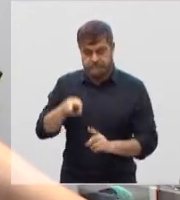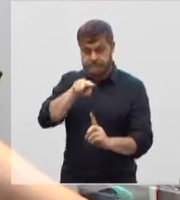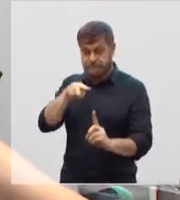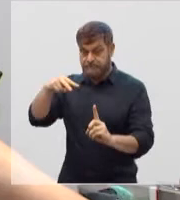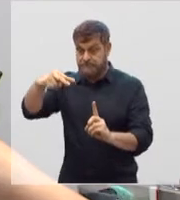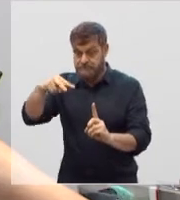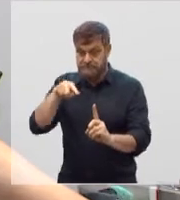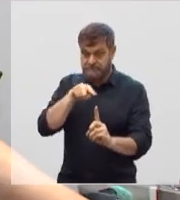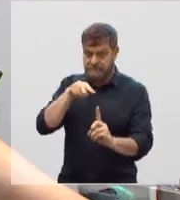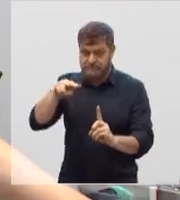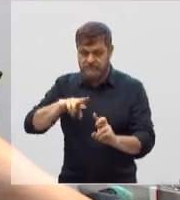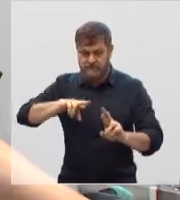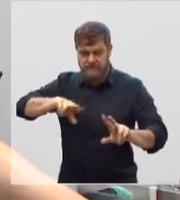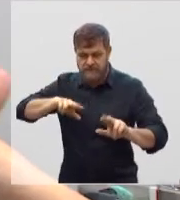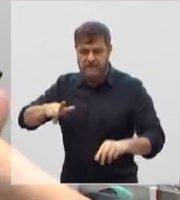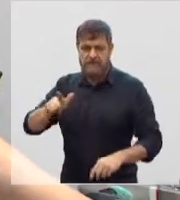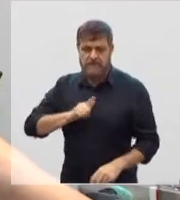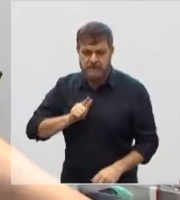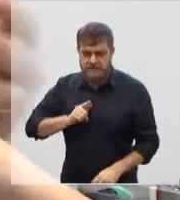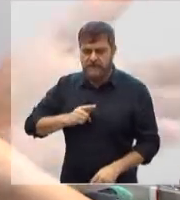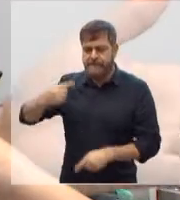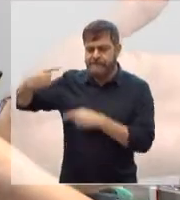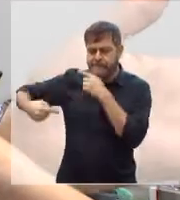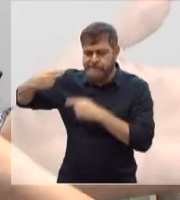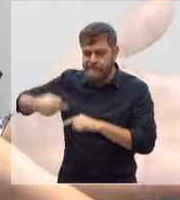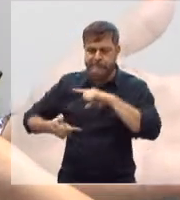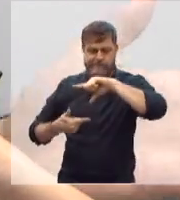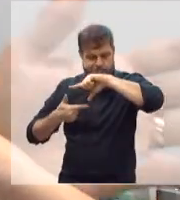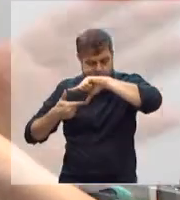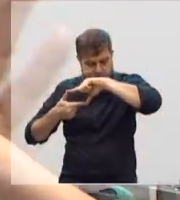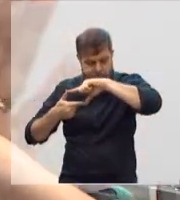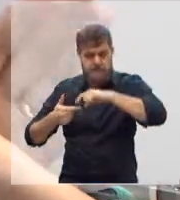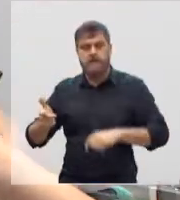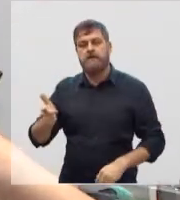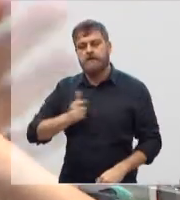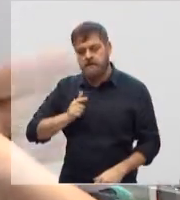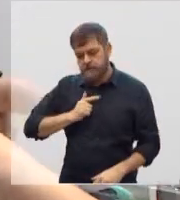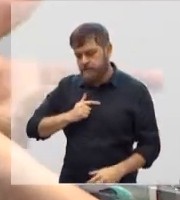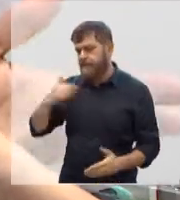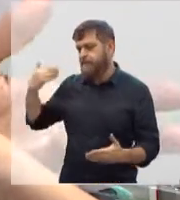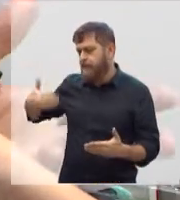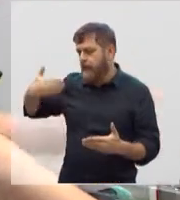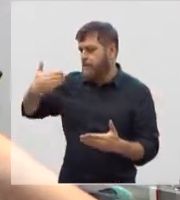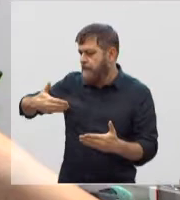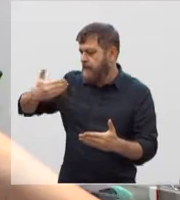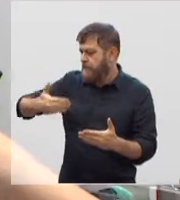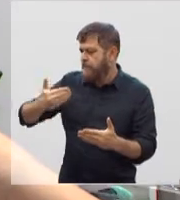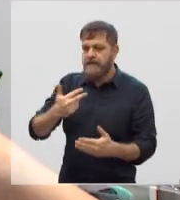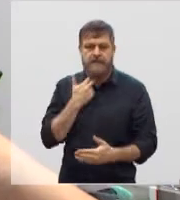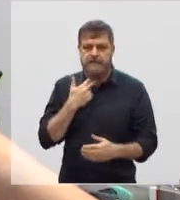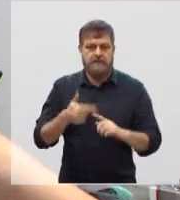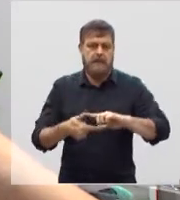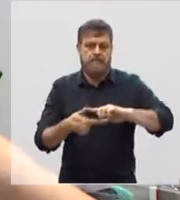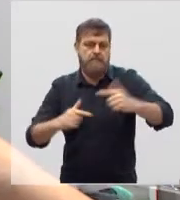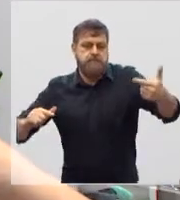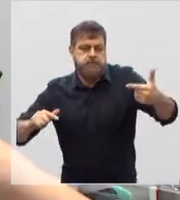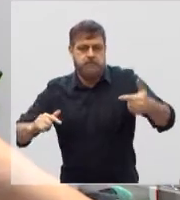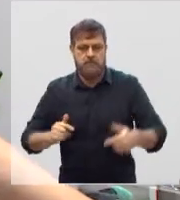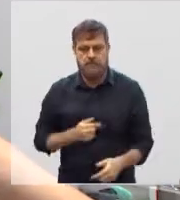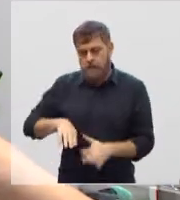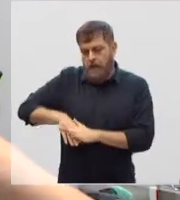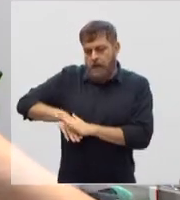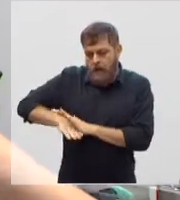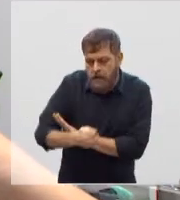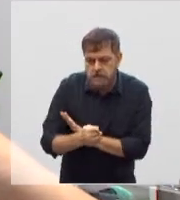essas novas perspectivas. Claro que ainda existe a velha política. Isso é persistente, como eu disse, não se desconstrói